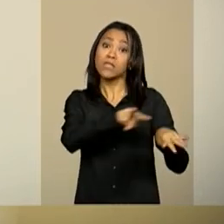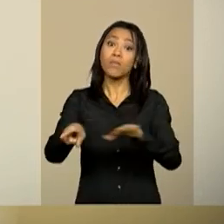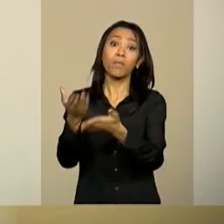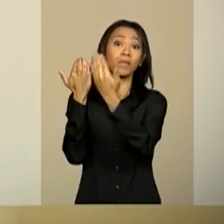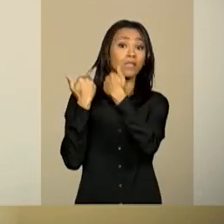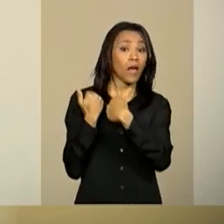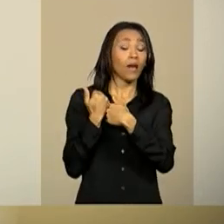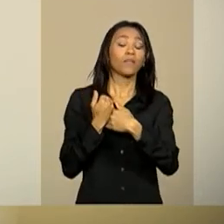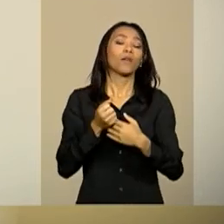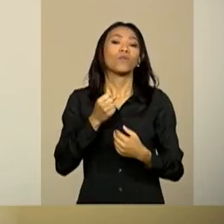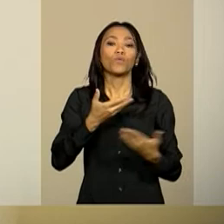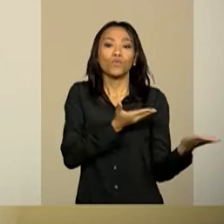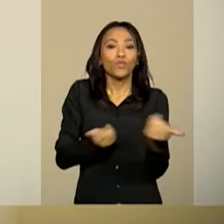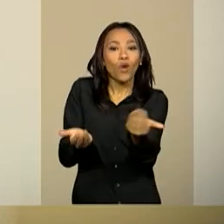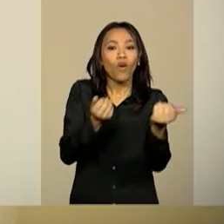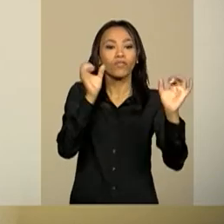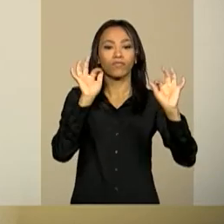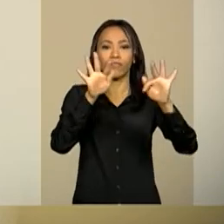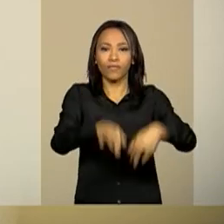que